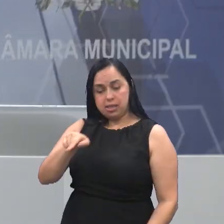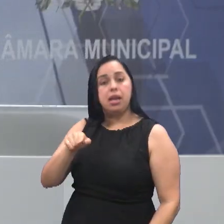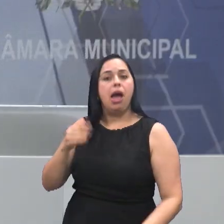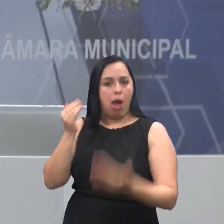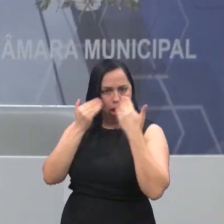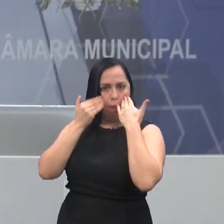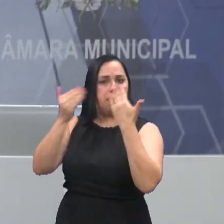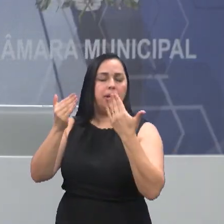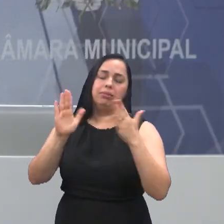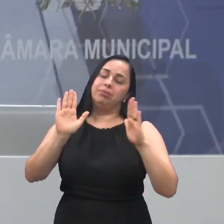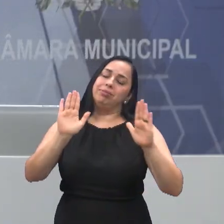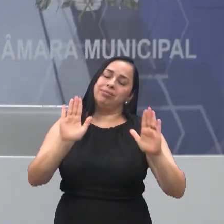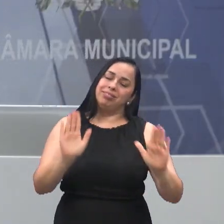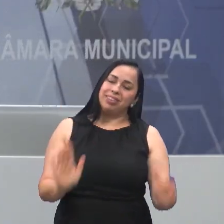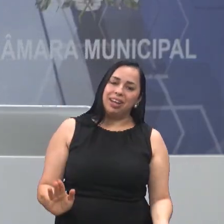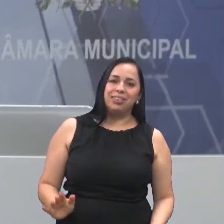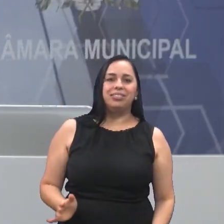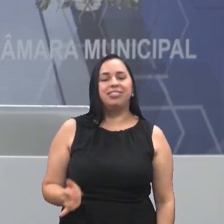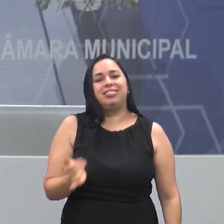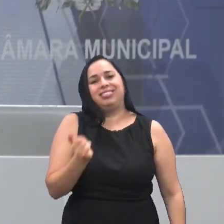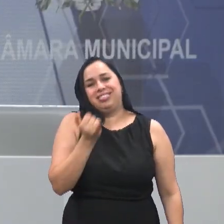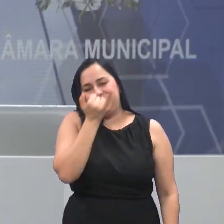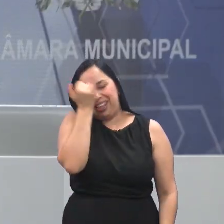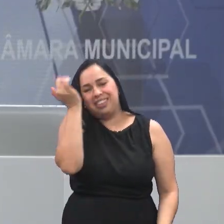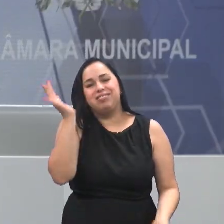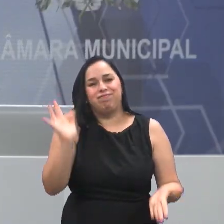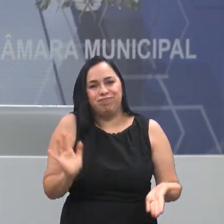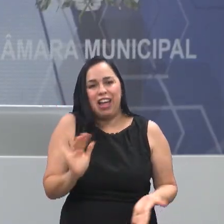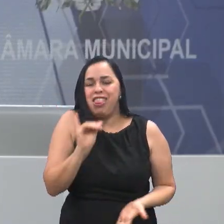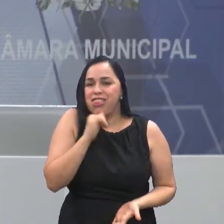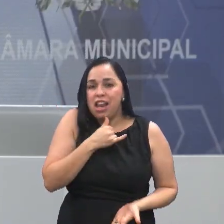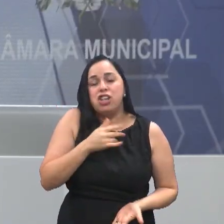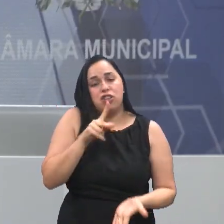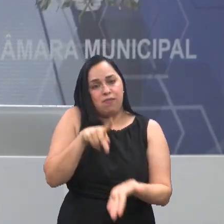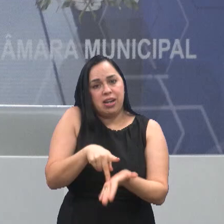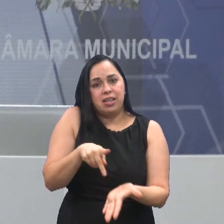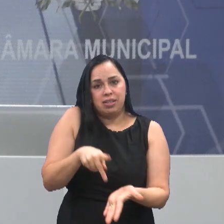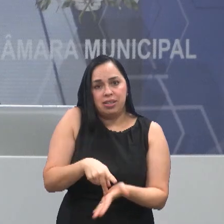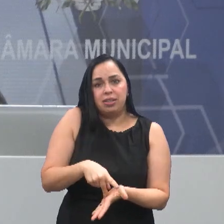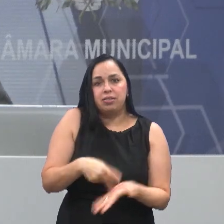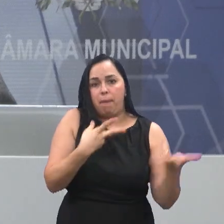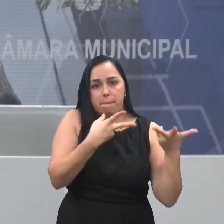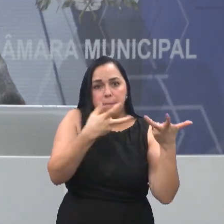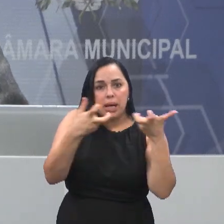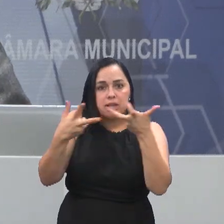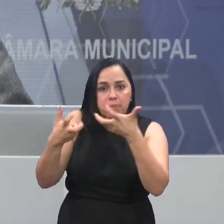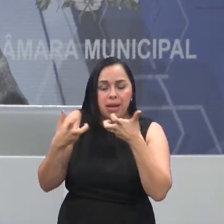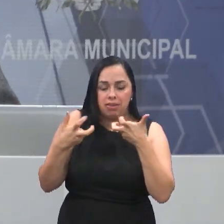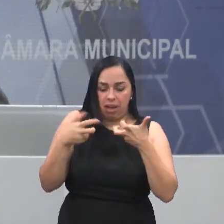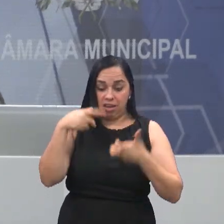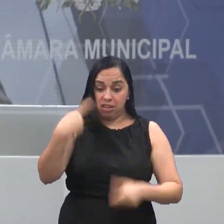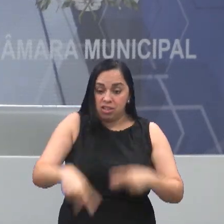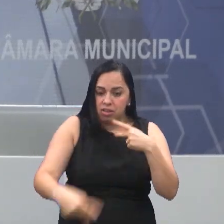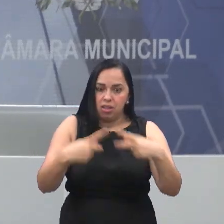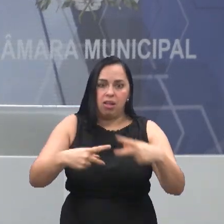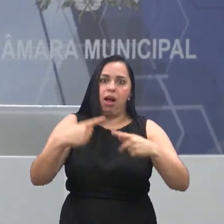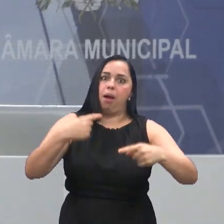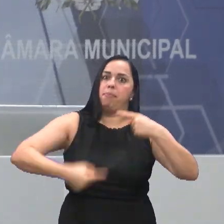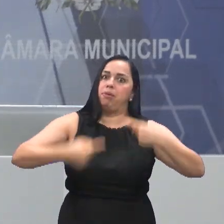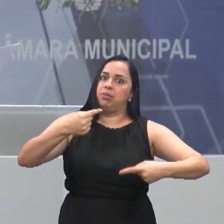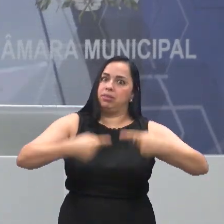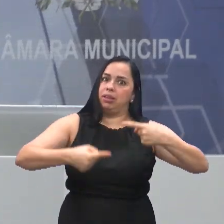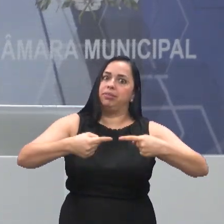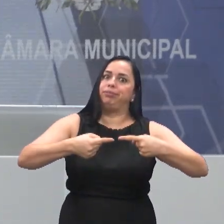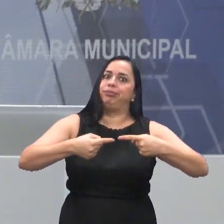aí, vereador, eu fico frustrado, de verdade, quando eu vejo o que está se tornando a política de São José. Pela graça de Deus,